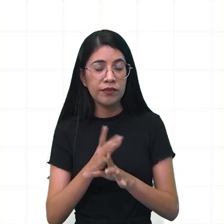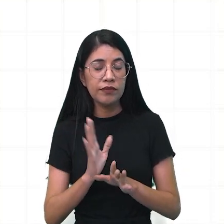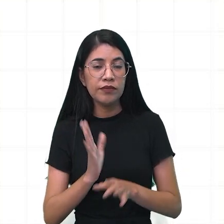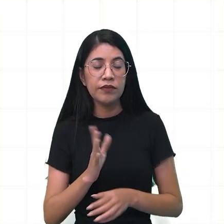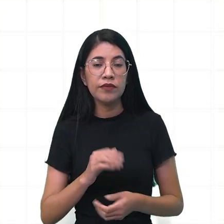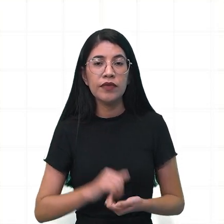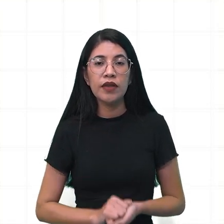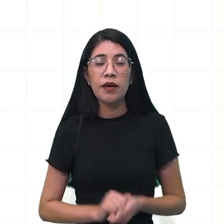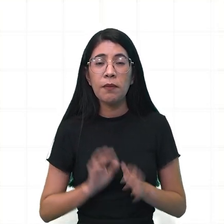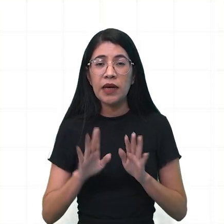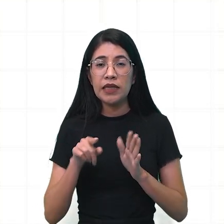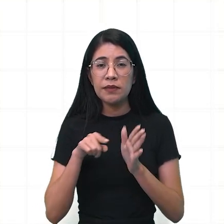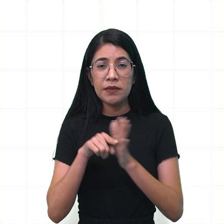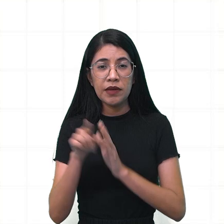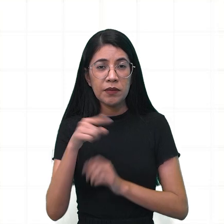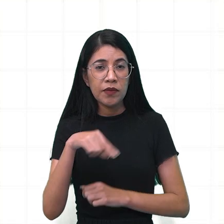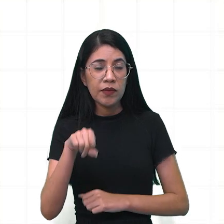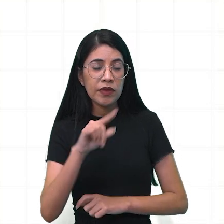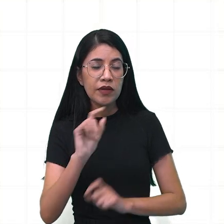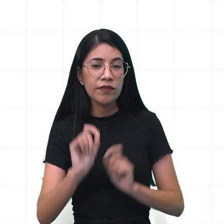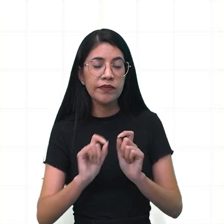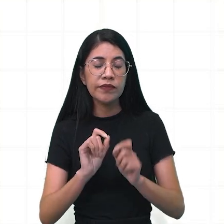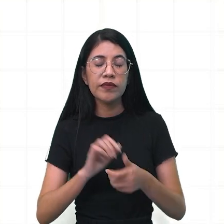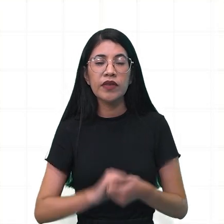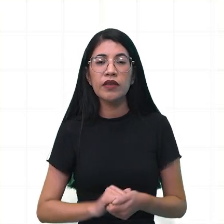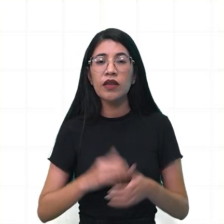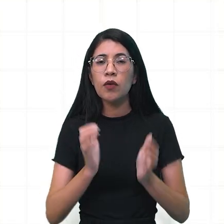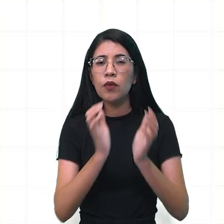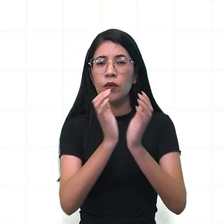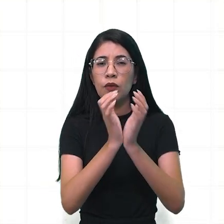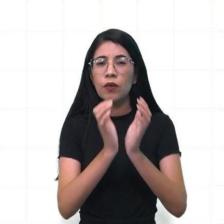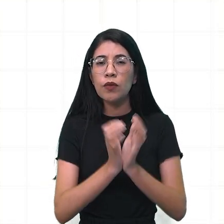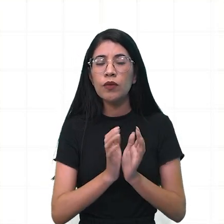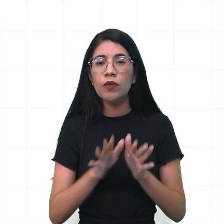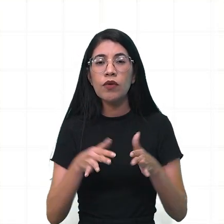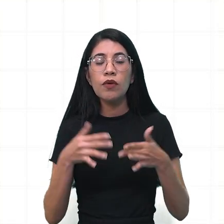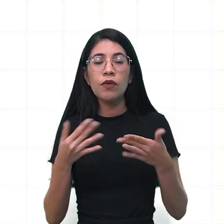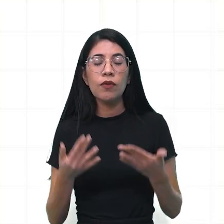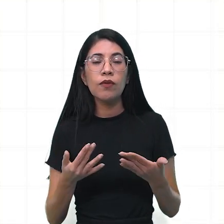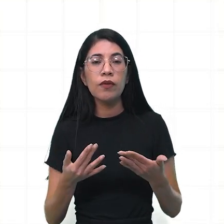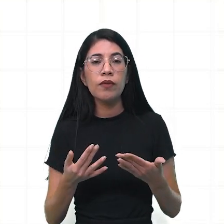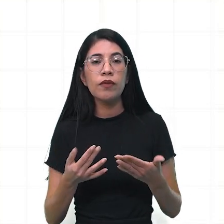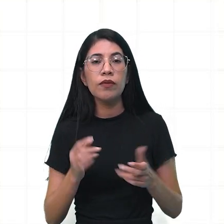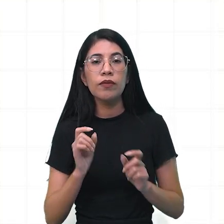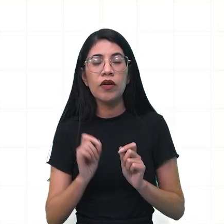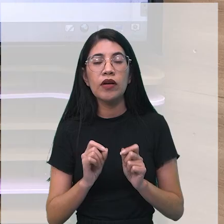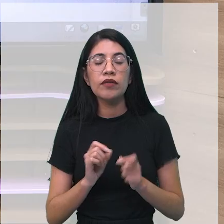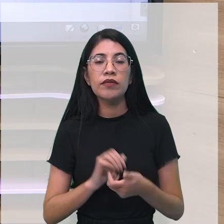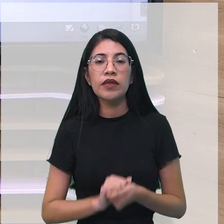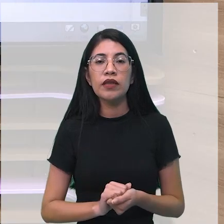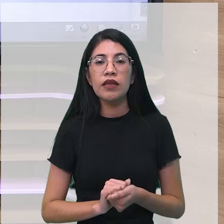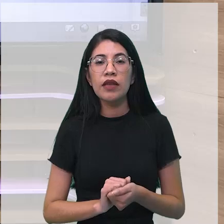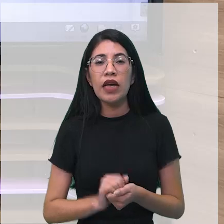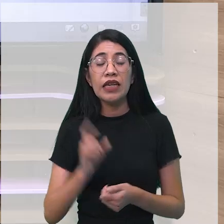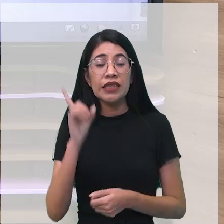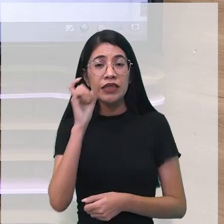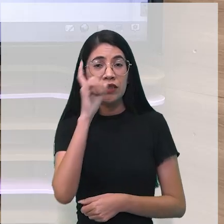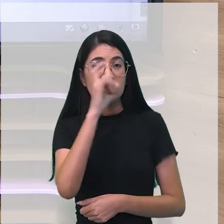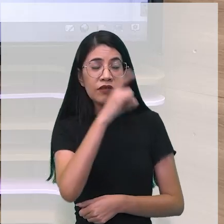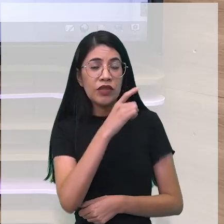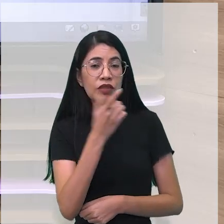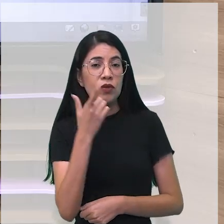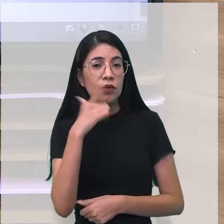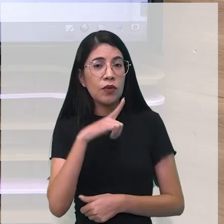Se eu perguntasse de vocês aqui pessoal Qual é o time que está na situação mais difícil